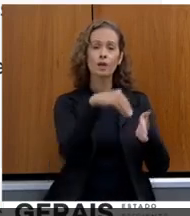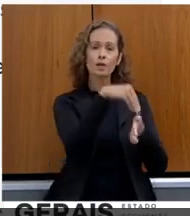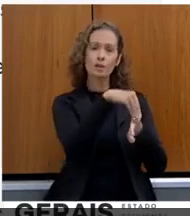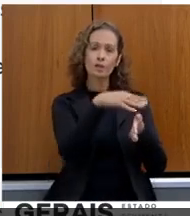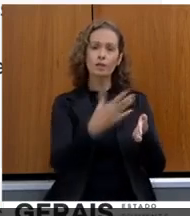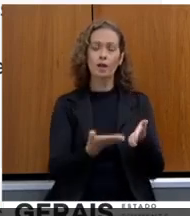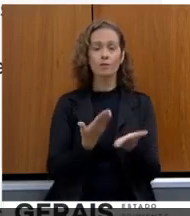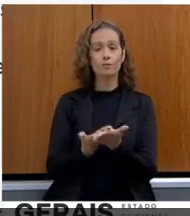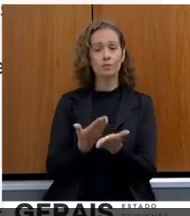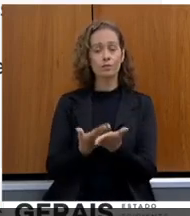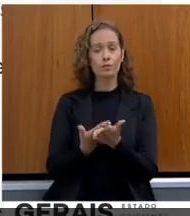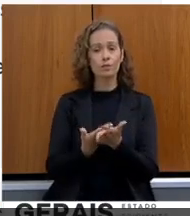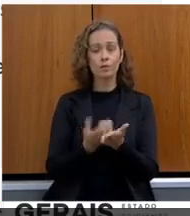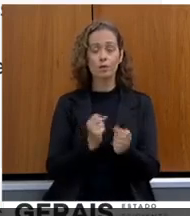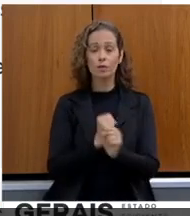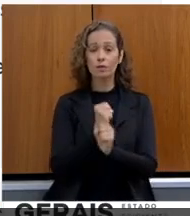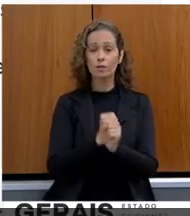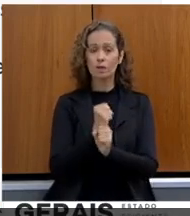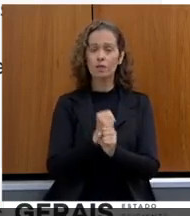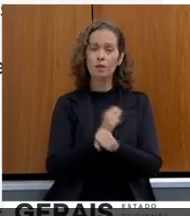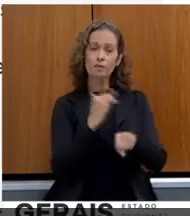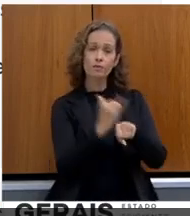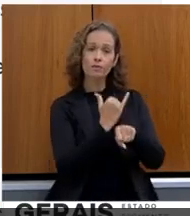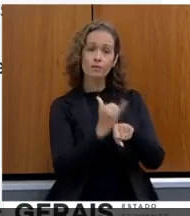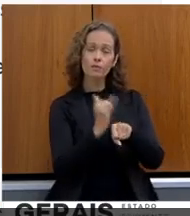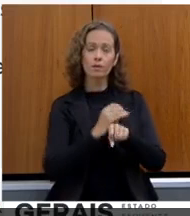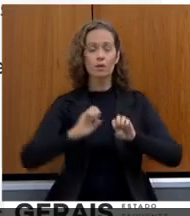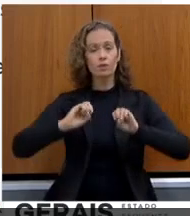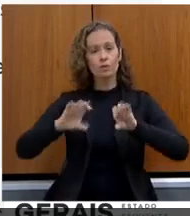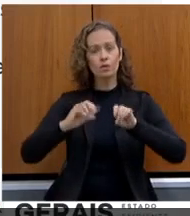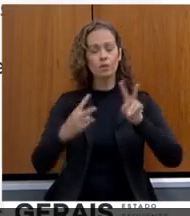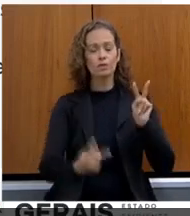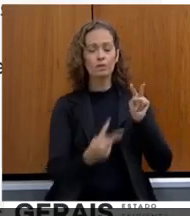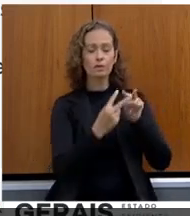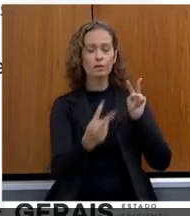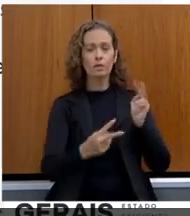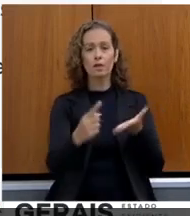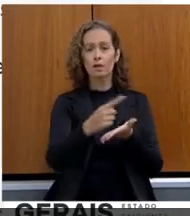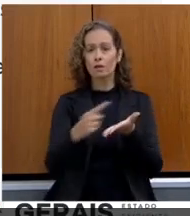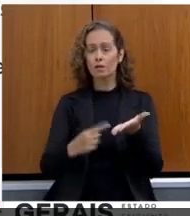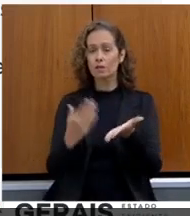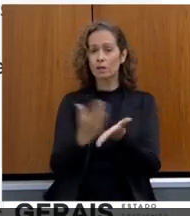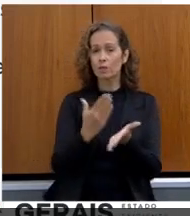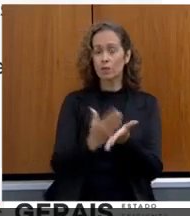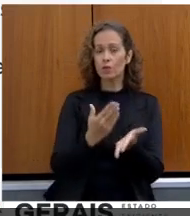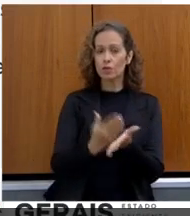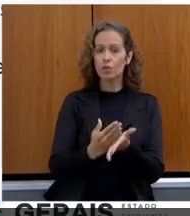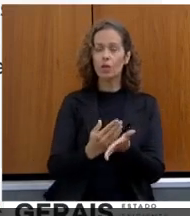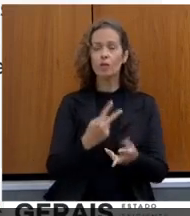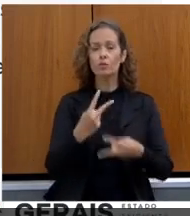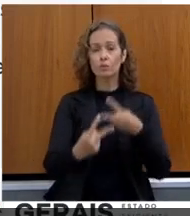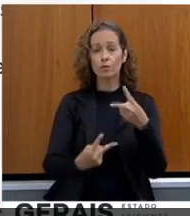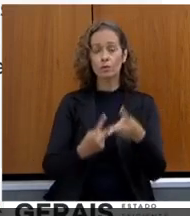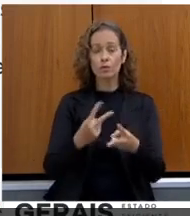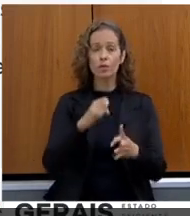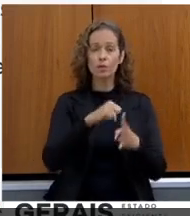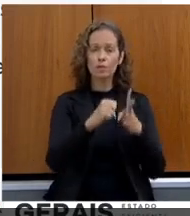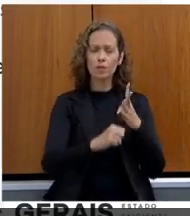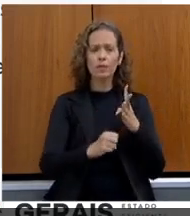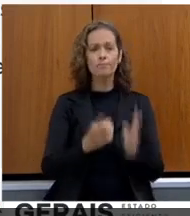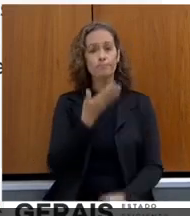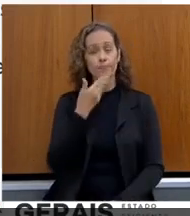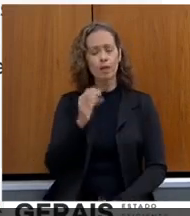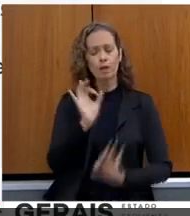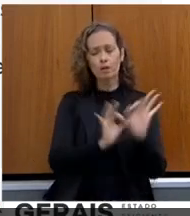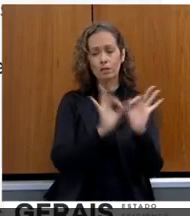deste ano de das o ensino remoto as apostilas se tornaram bimestrais para uma melhor organização escolar